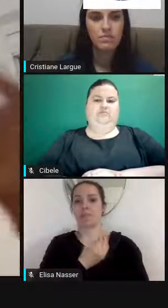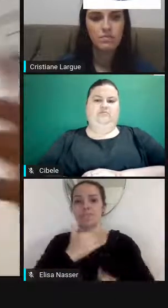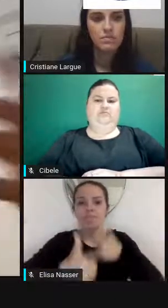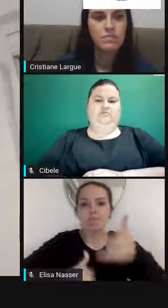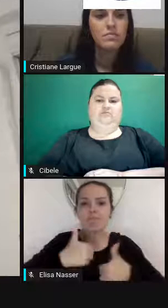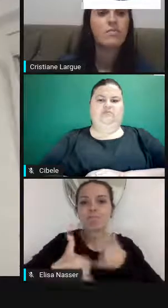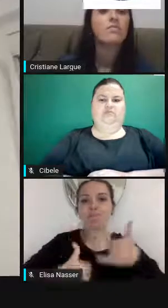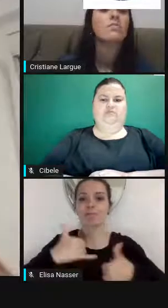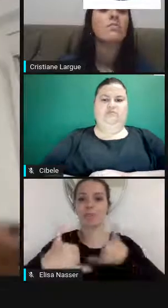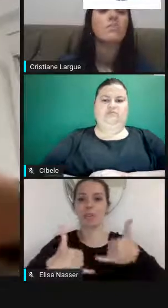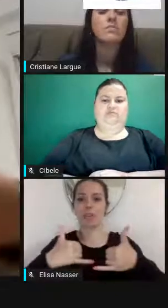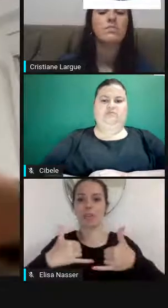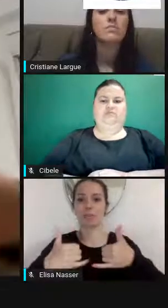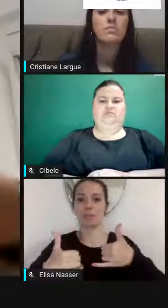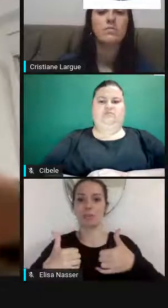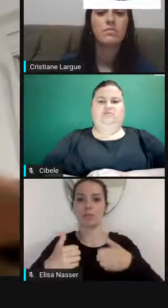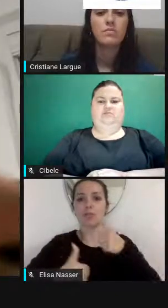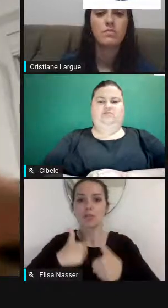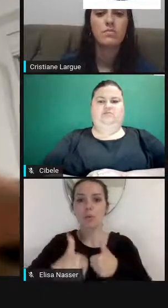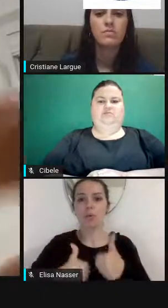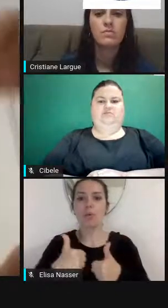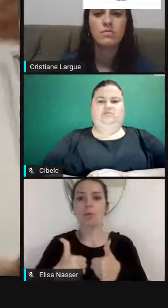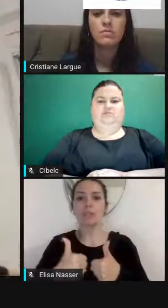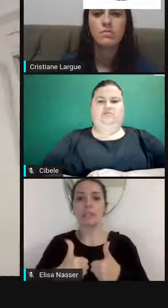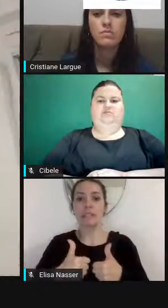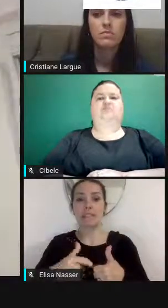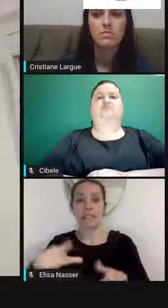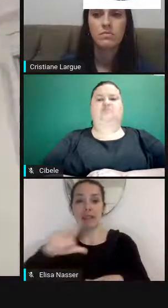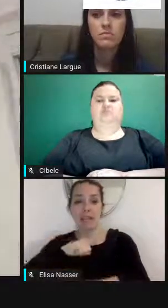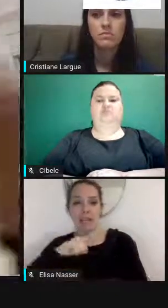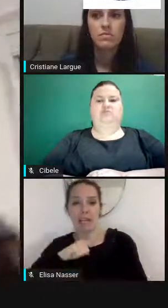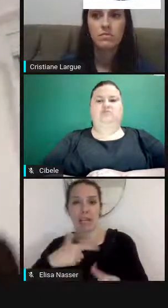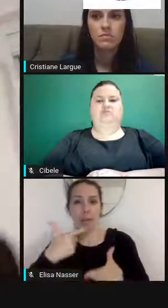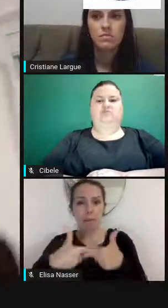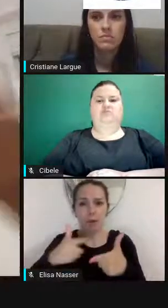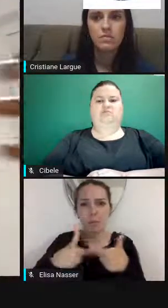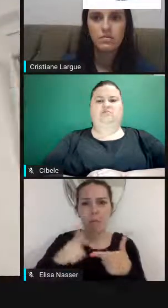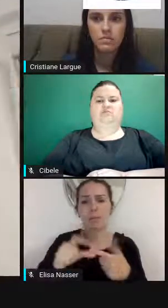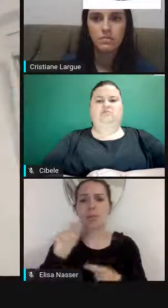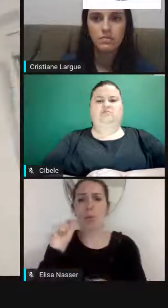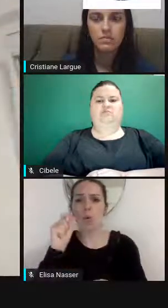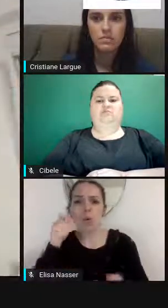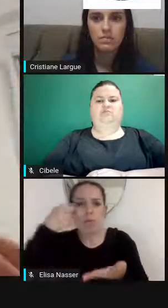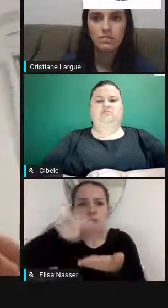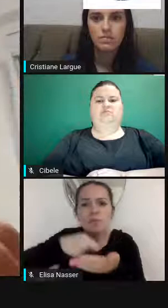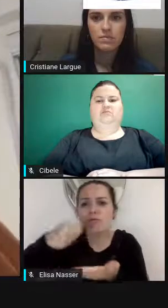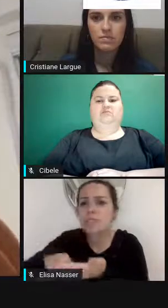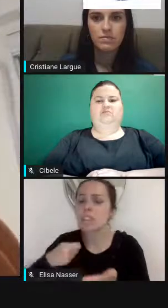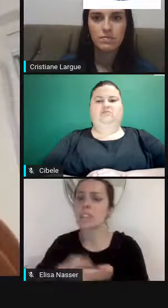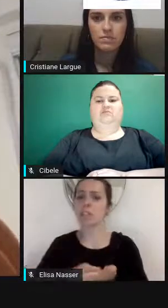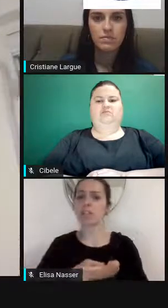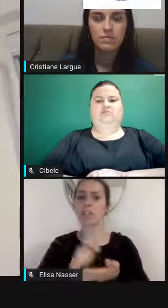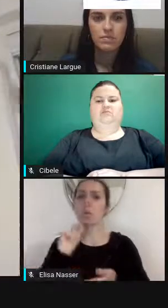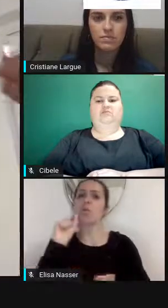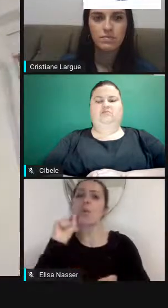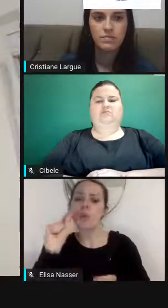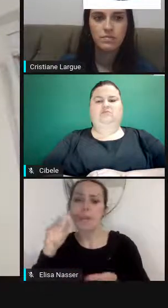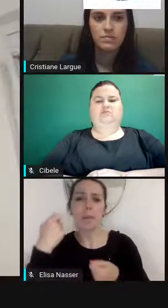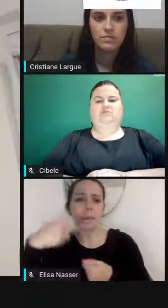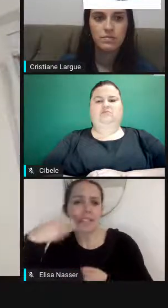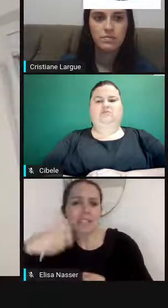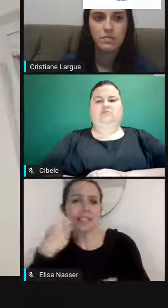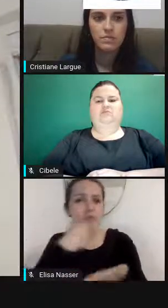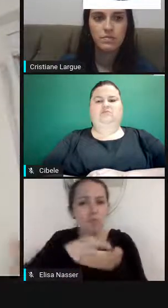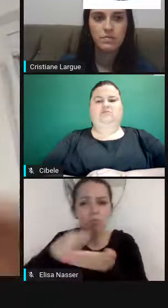poderá com pessoas que têm problemas né eu tenho que investir nisso não quer que eu envie se eu tenho um pouco dinheiro então tu precisa daquela pessoa que